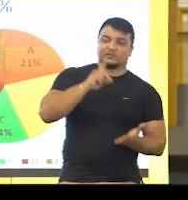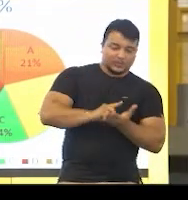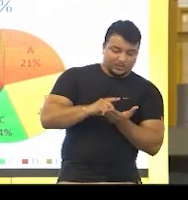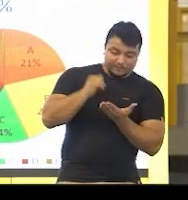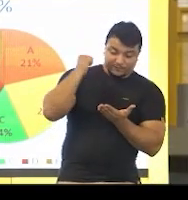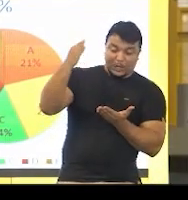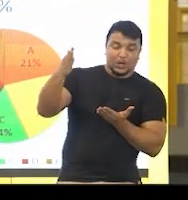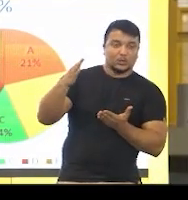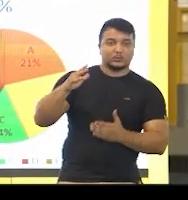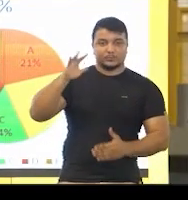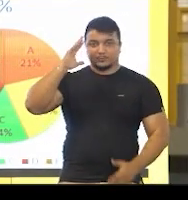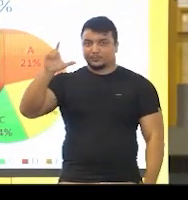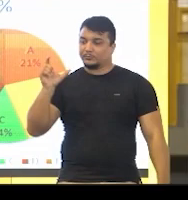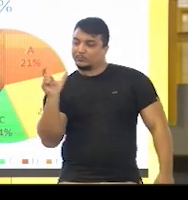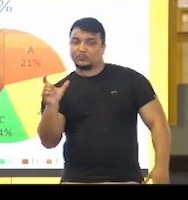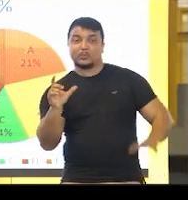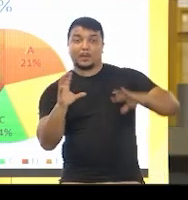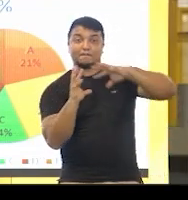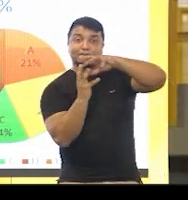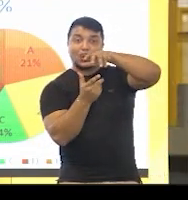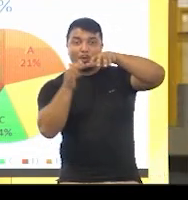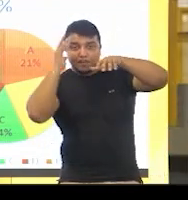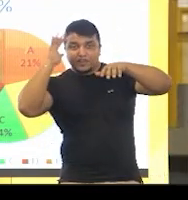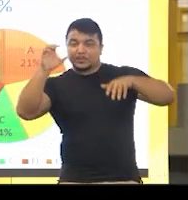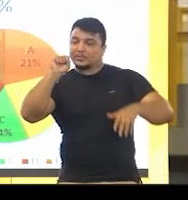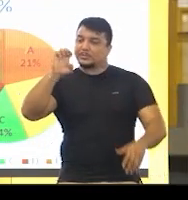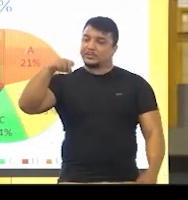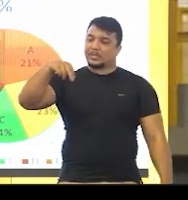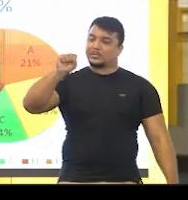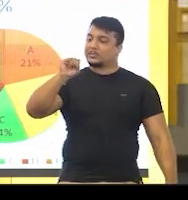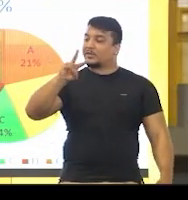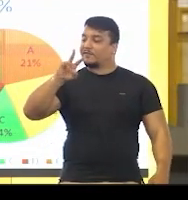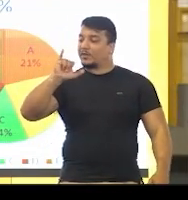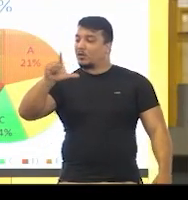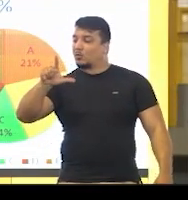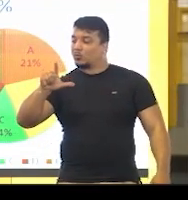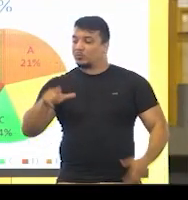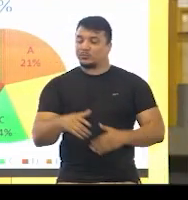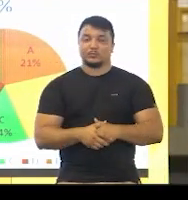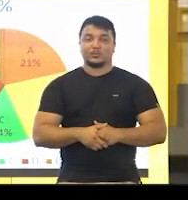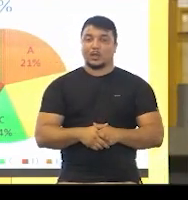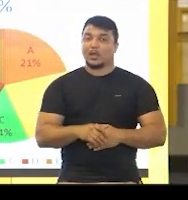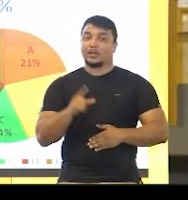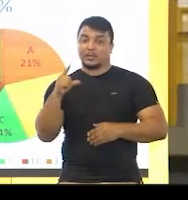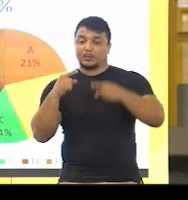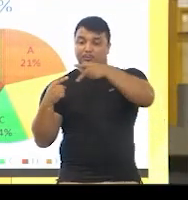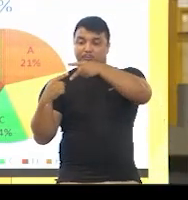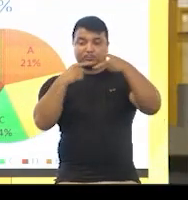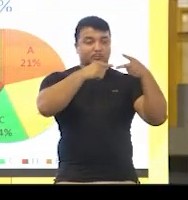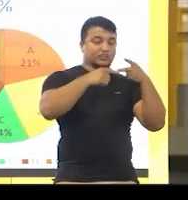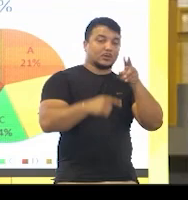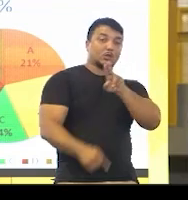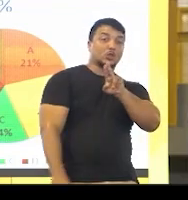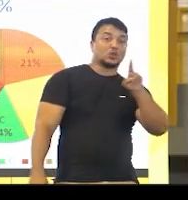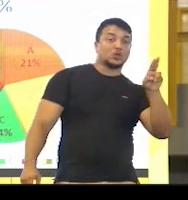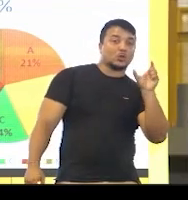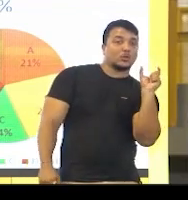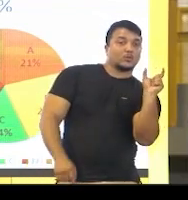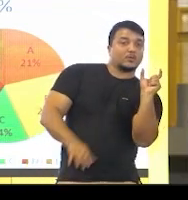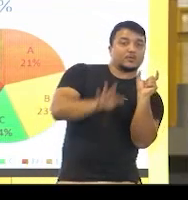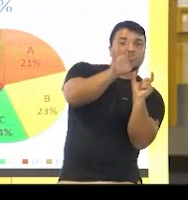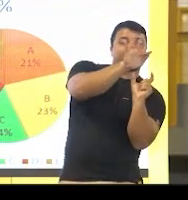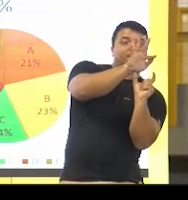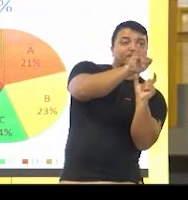realidade. Grifa mundo sensível, grifa a palavra mundo sensível, puxa uma setinha e coloca a